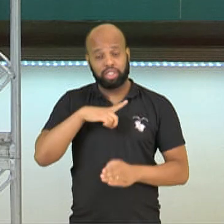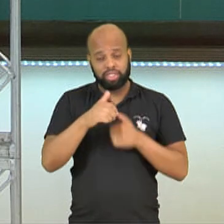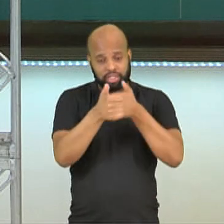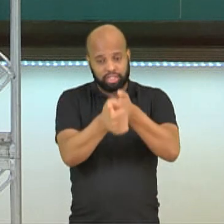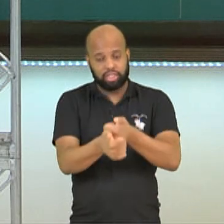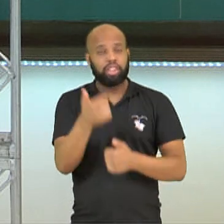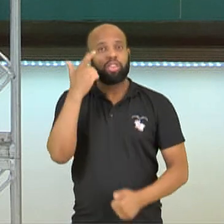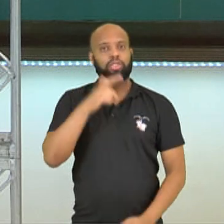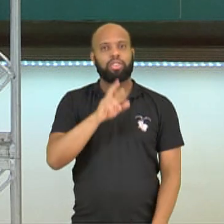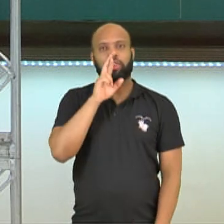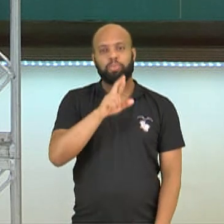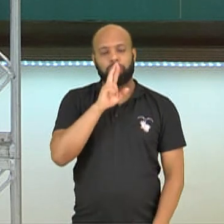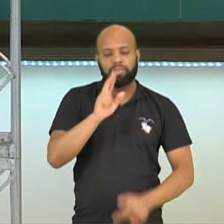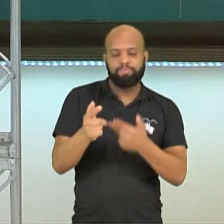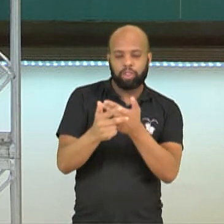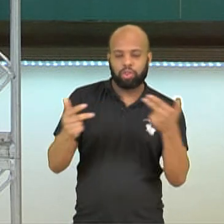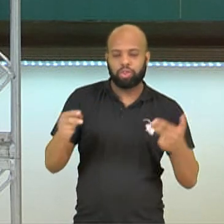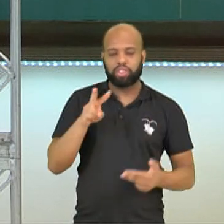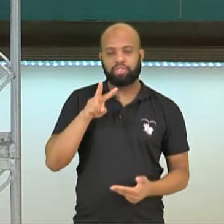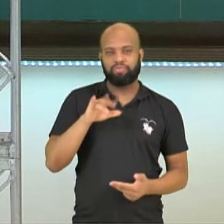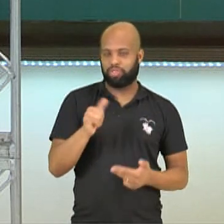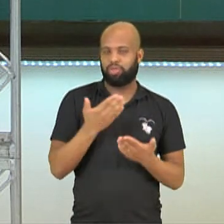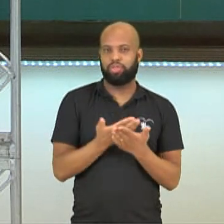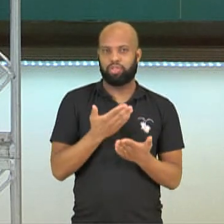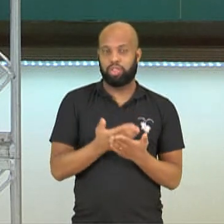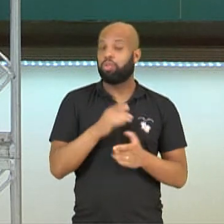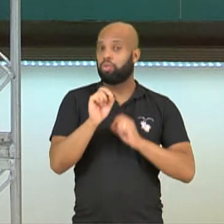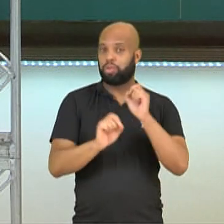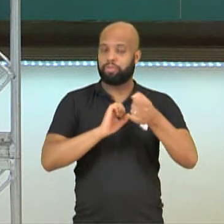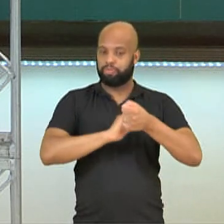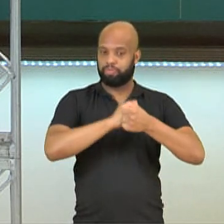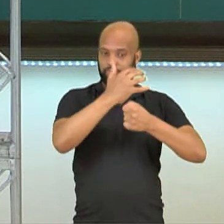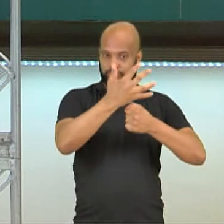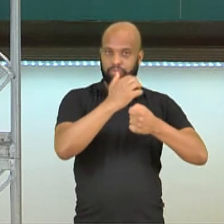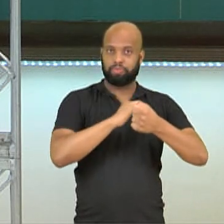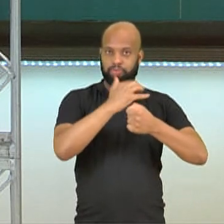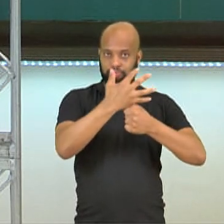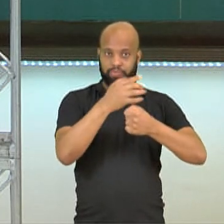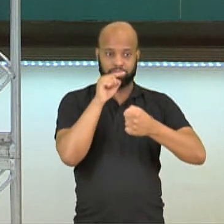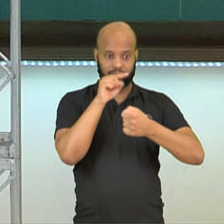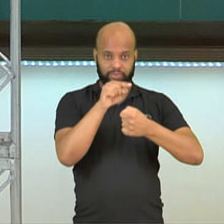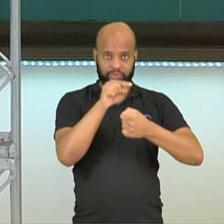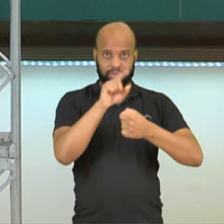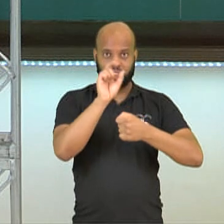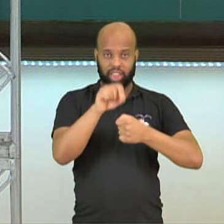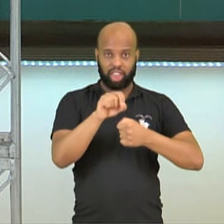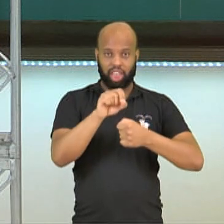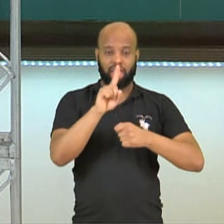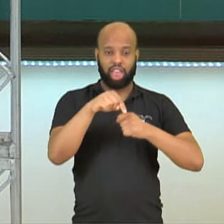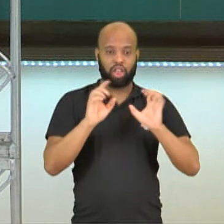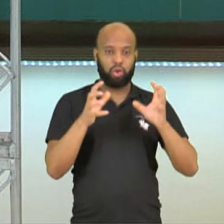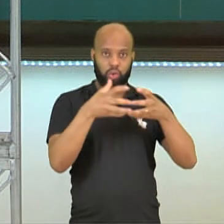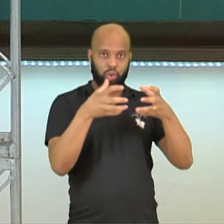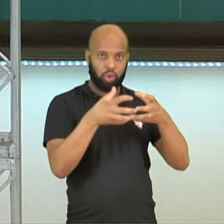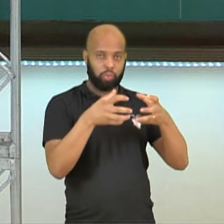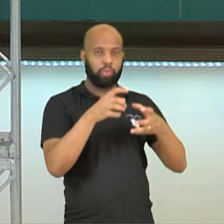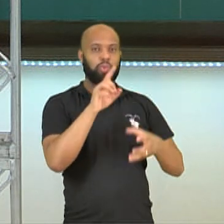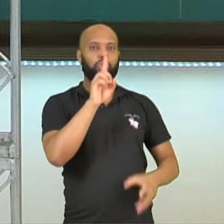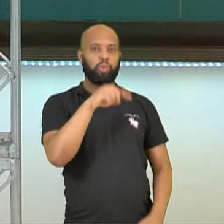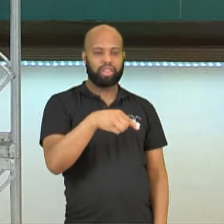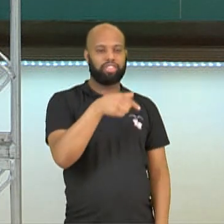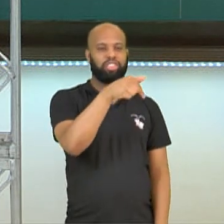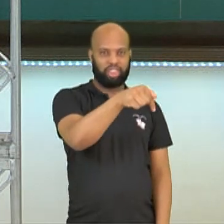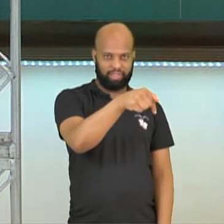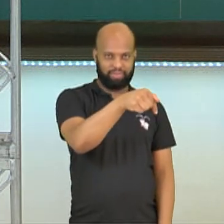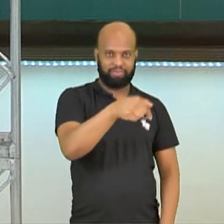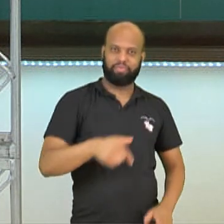resolver essas coisas que estamos vendo, que se chama potência com expoente racional. Vamos trabalhar mais um pouquinho com isso